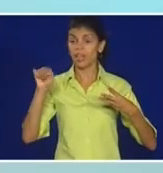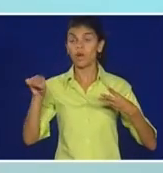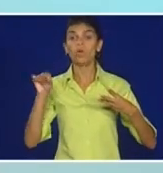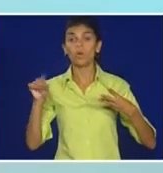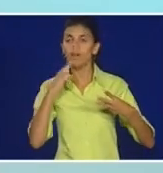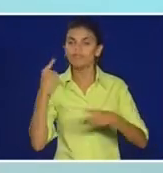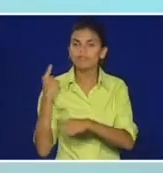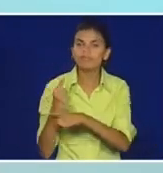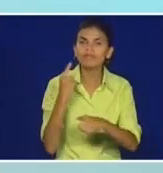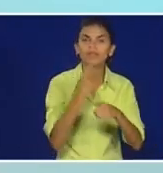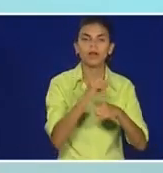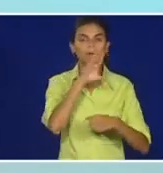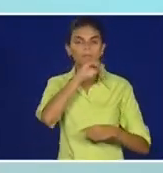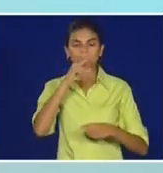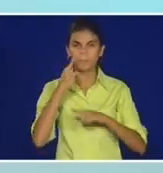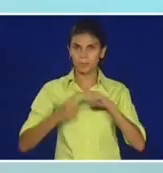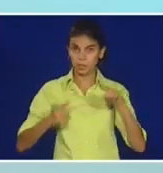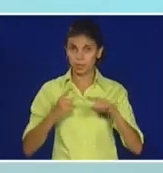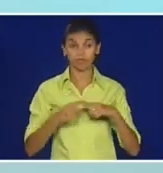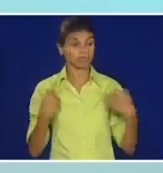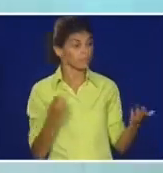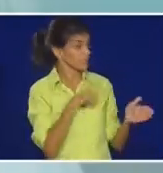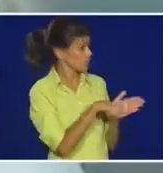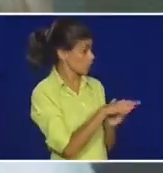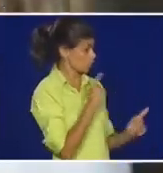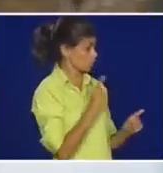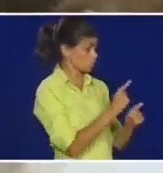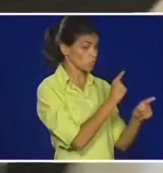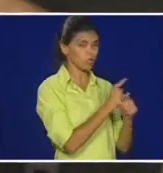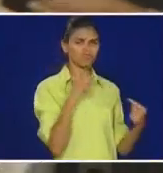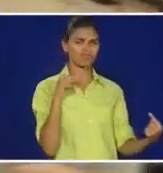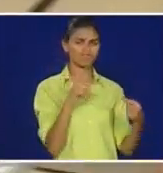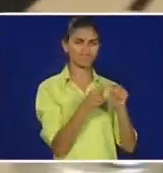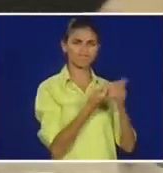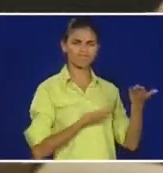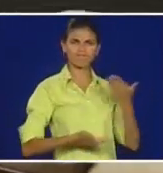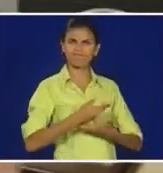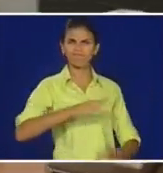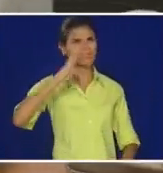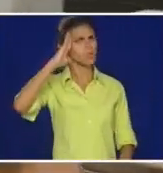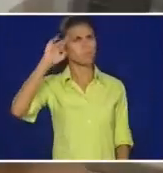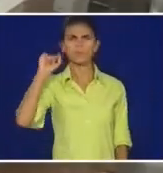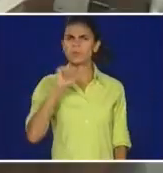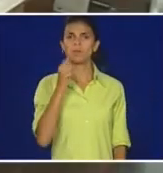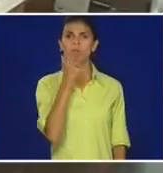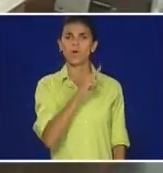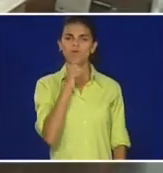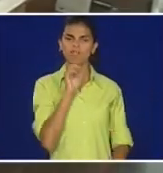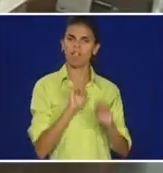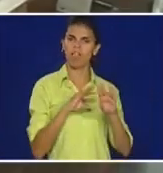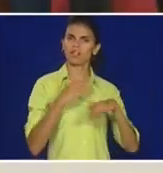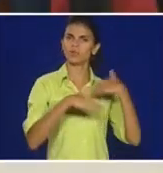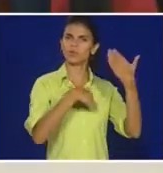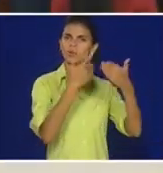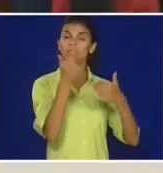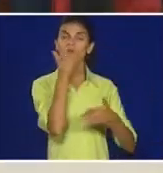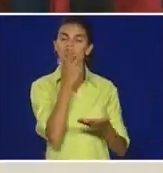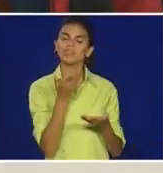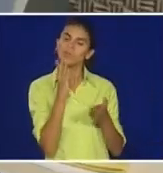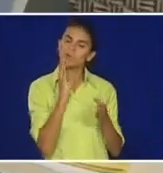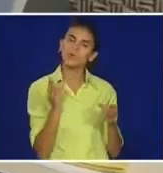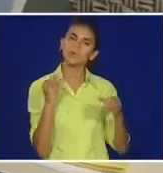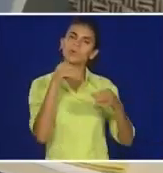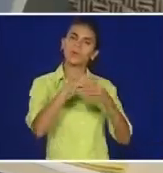o SDT, que é o mínimo de detecção de fala. Diagnóstico e tratamento adequados são fundamentais